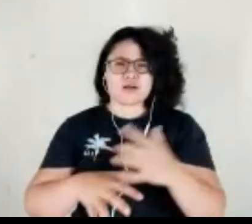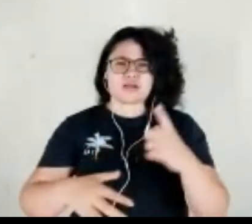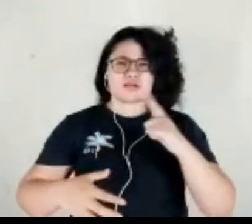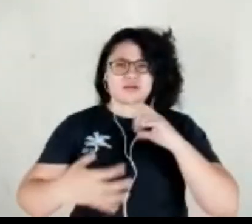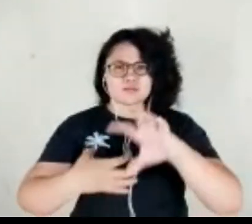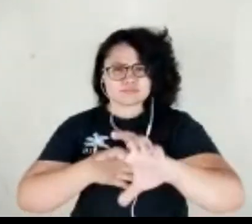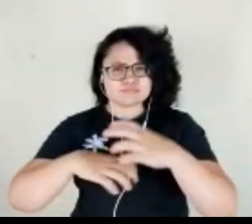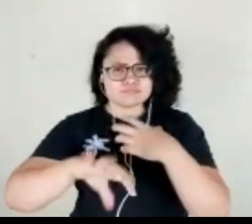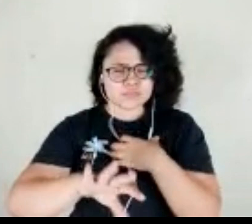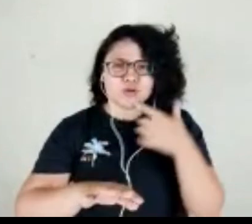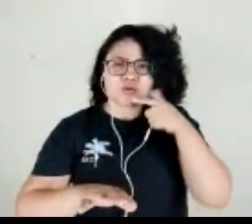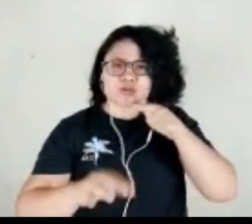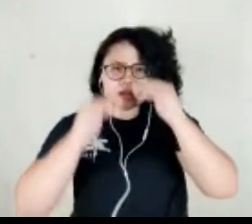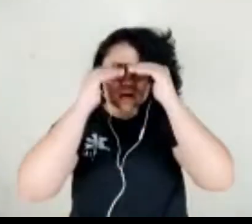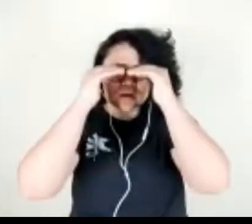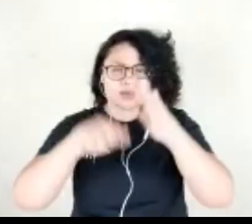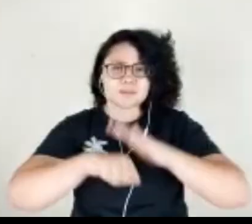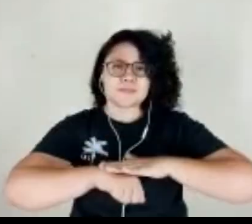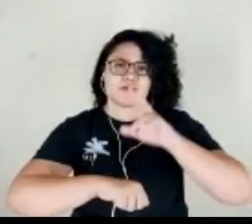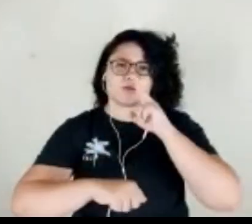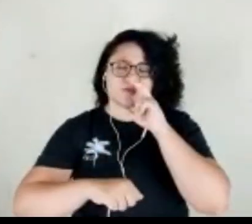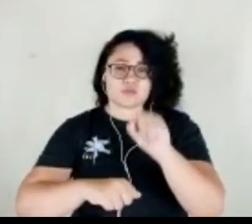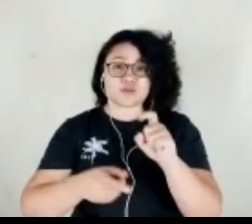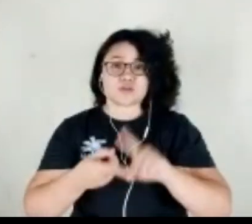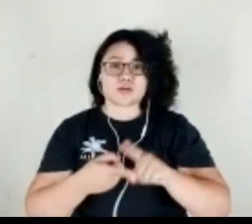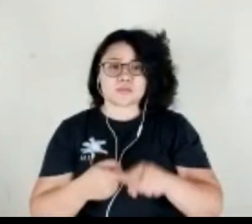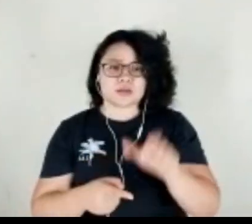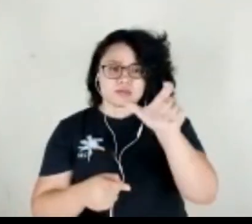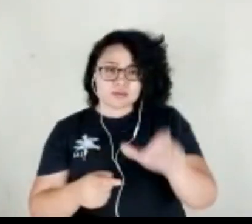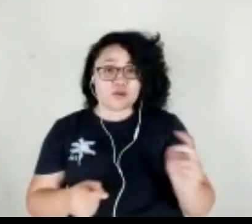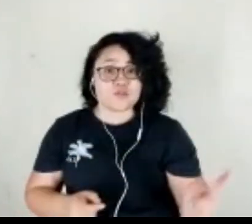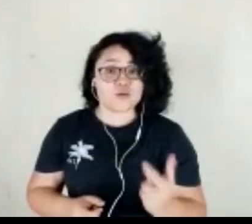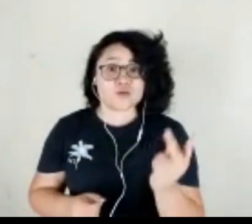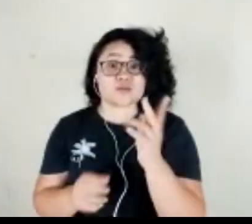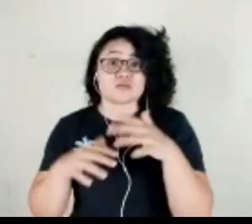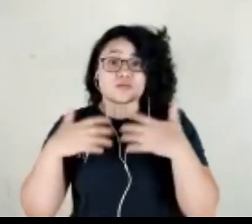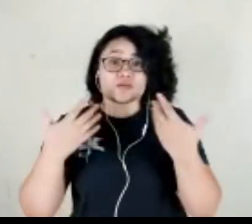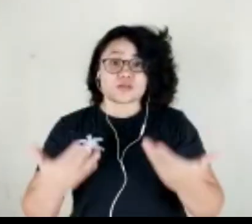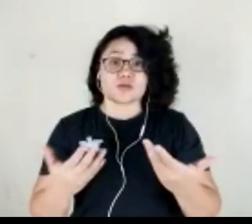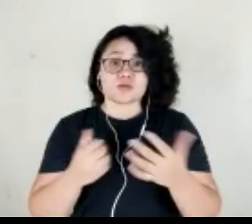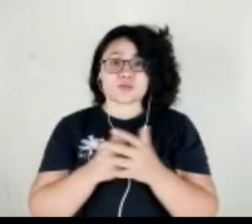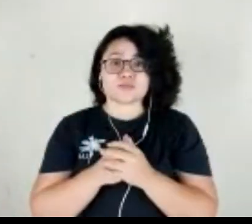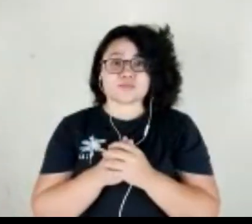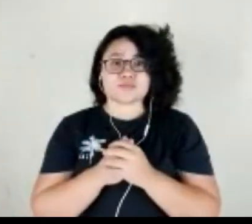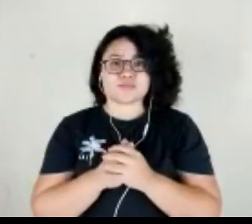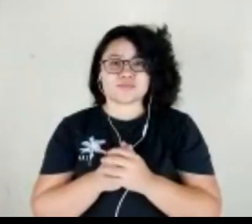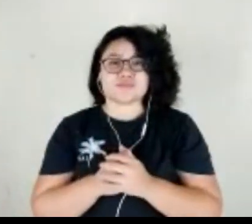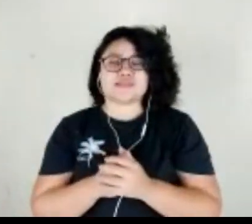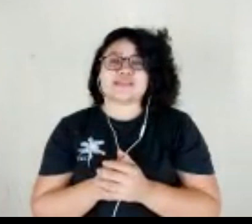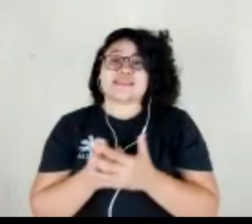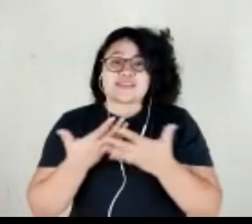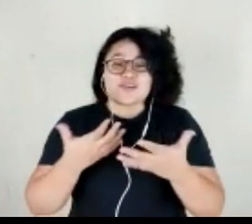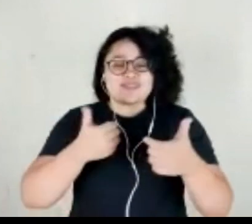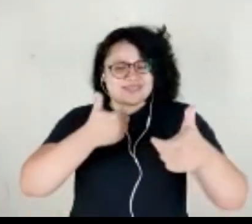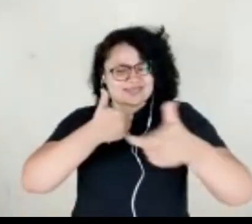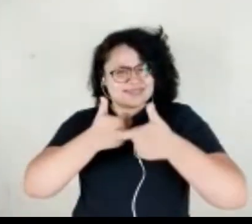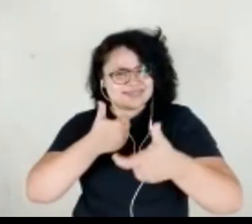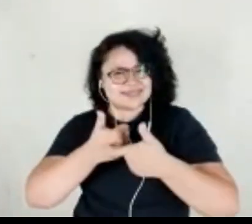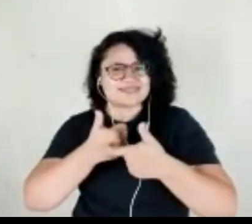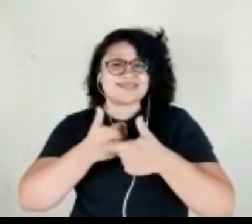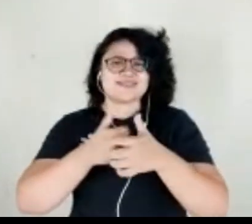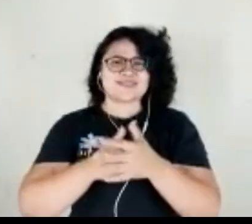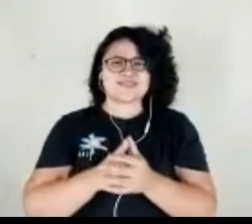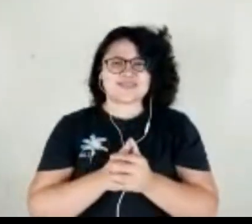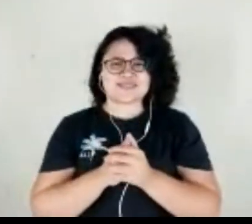mais empatia, respeitar mais, né, e se importar mais. Então, deixe seu